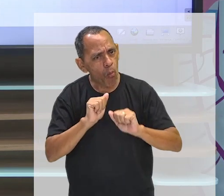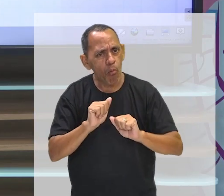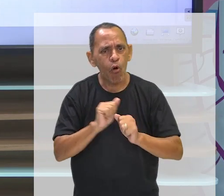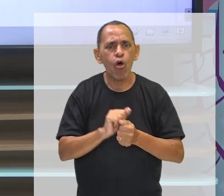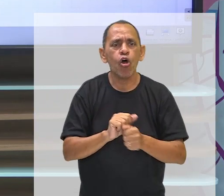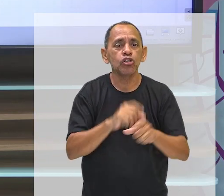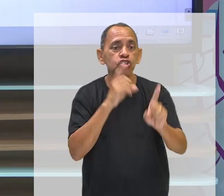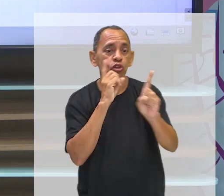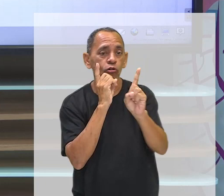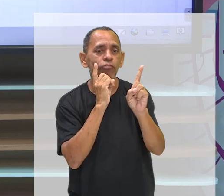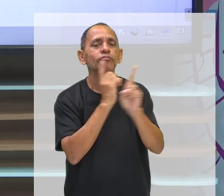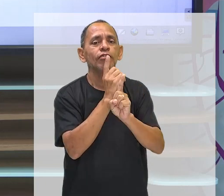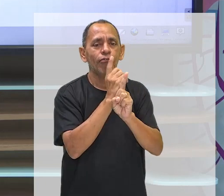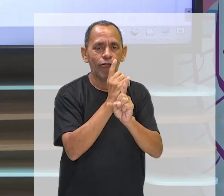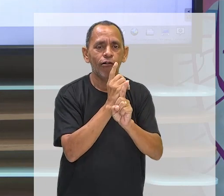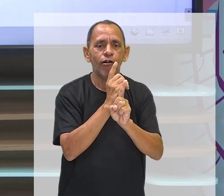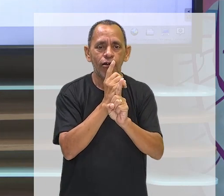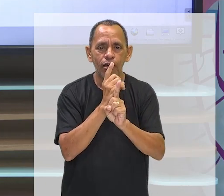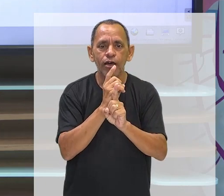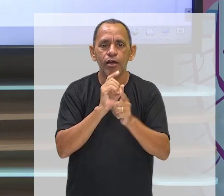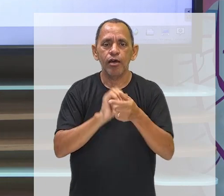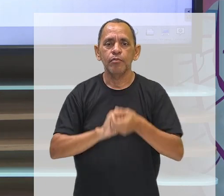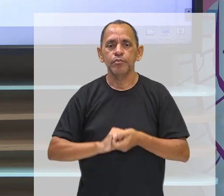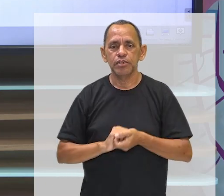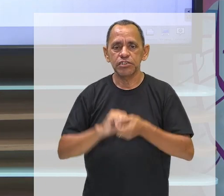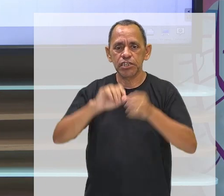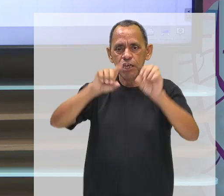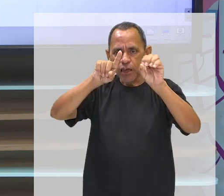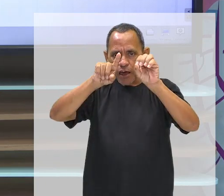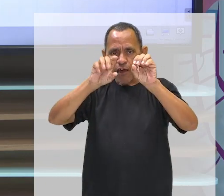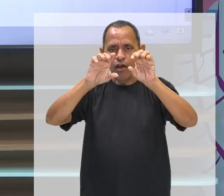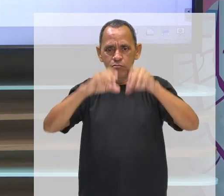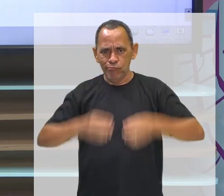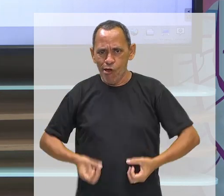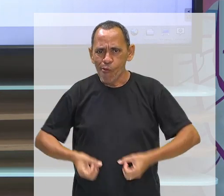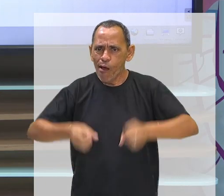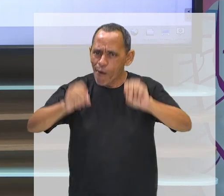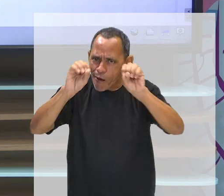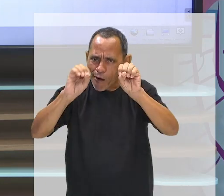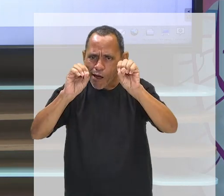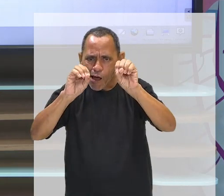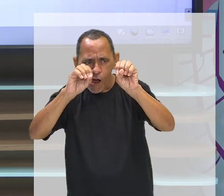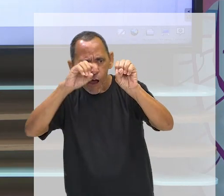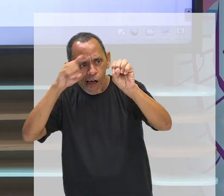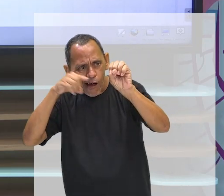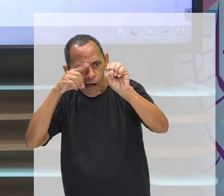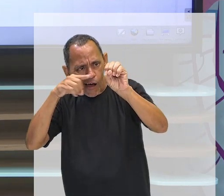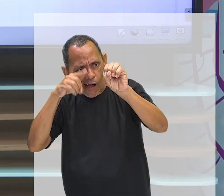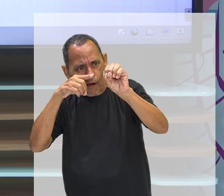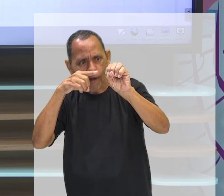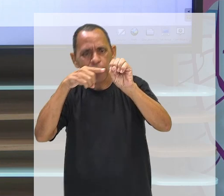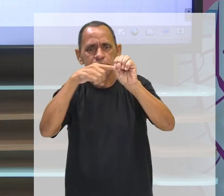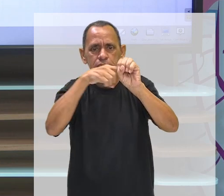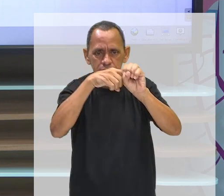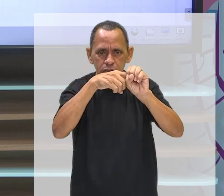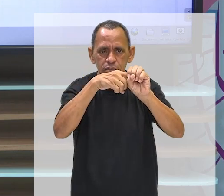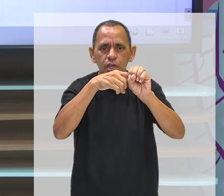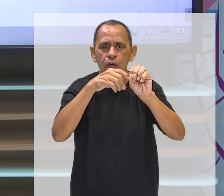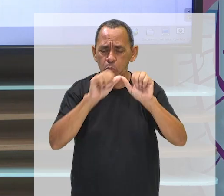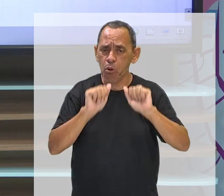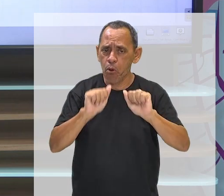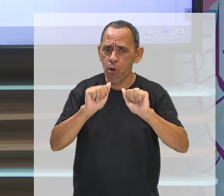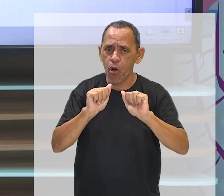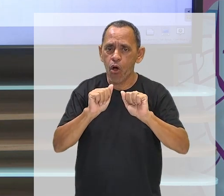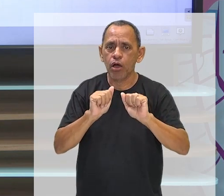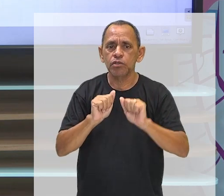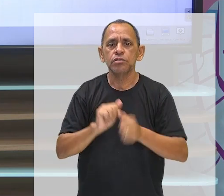óvulo para acontecer ali a fecundação e o bebê ser gerado, por exemplo, né? Então a gente está vendo toda essa importância e a função do sistema reprodutor